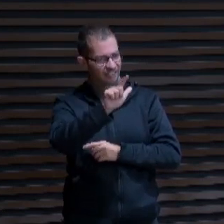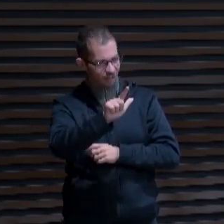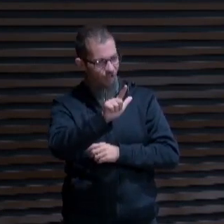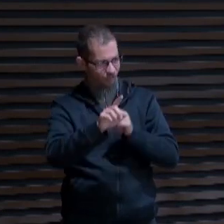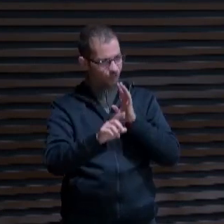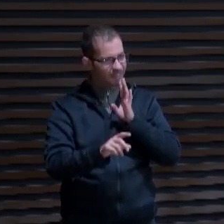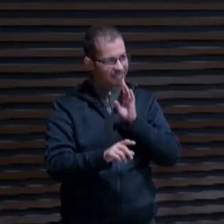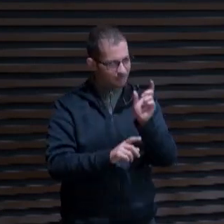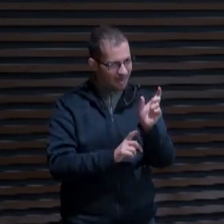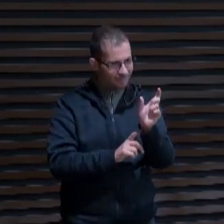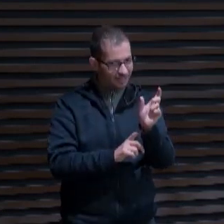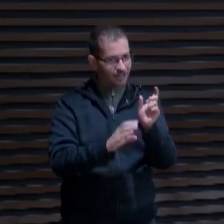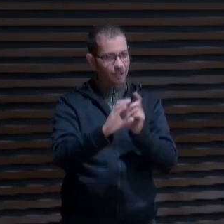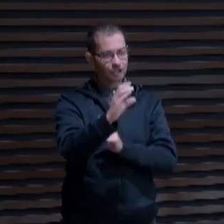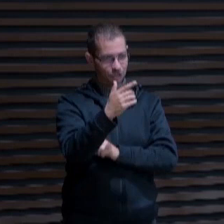congregacional?